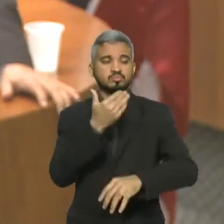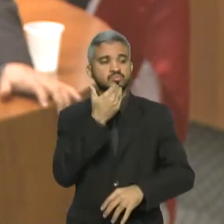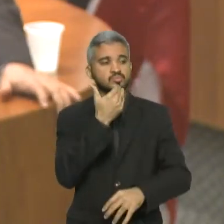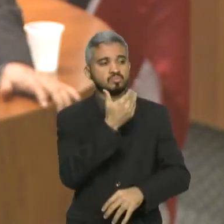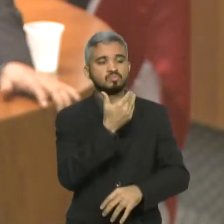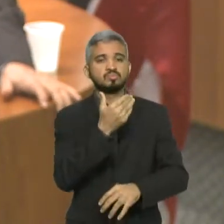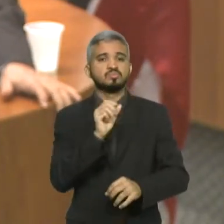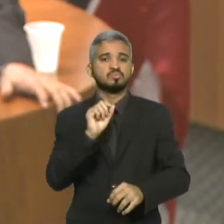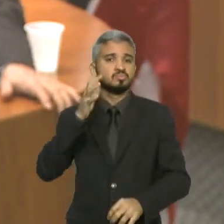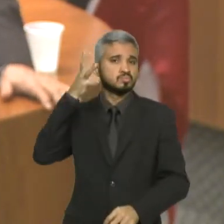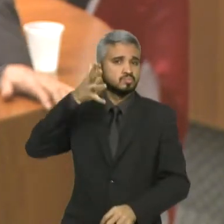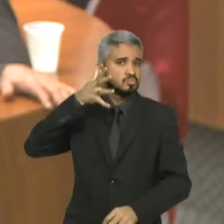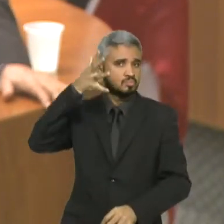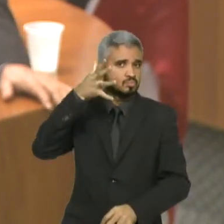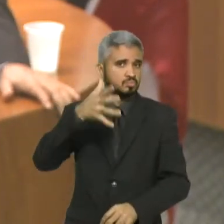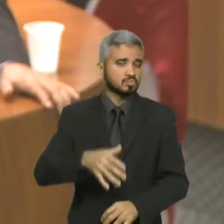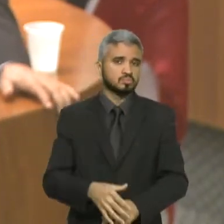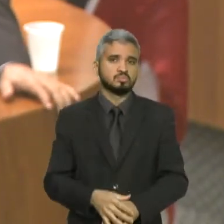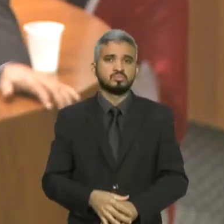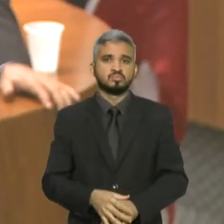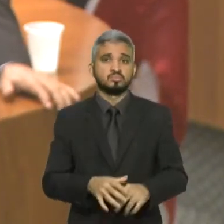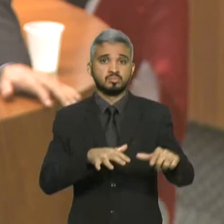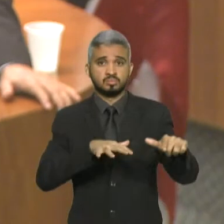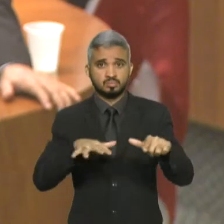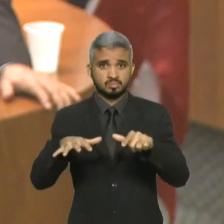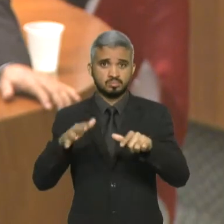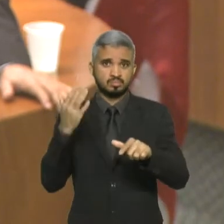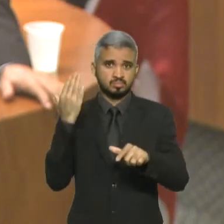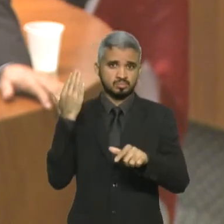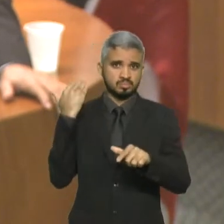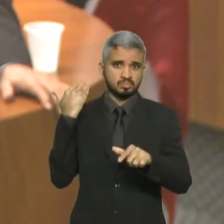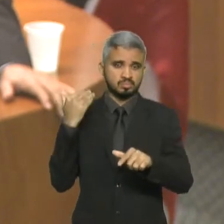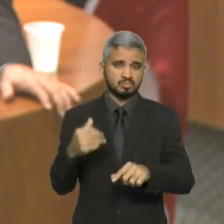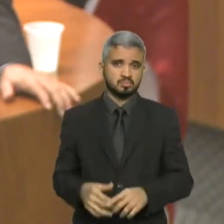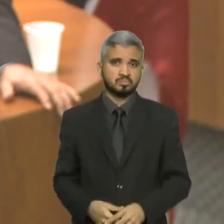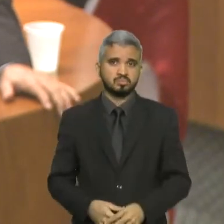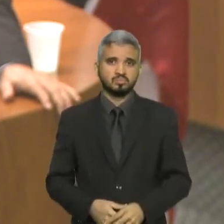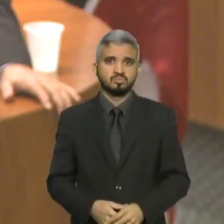de que na semana passada eu tive a honra